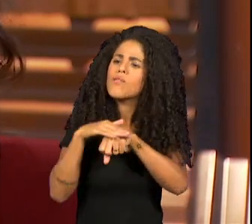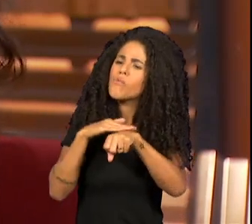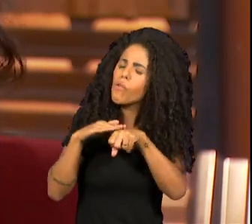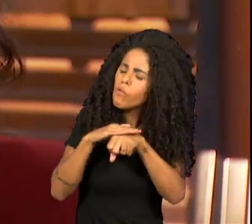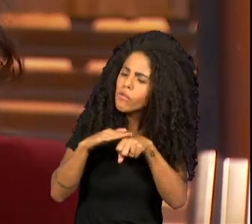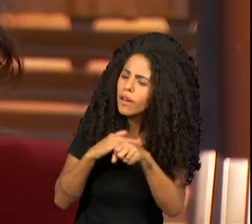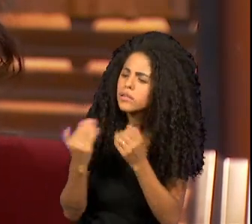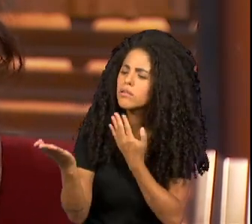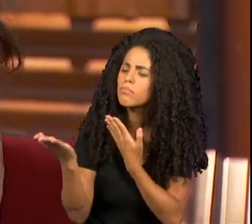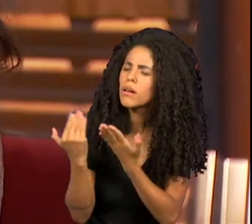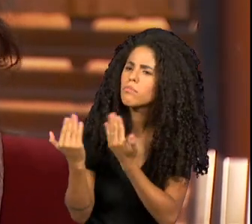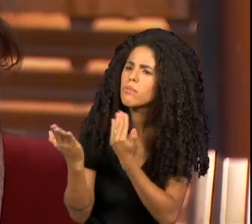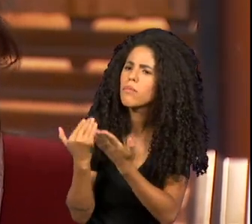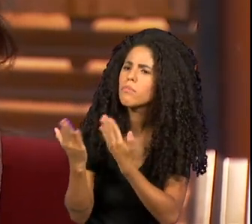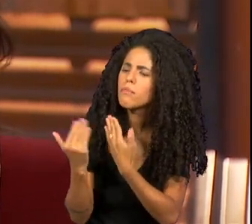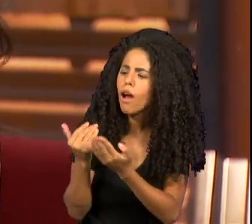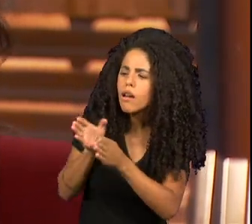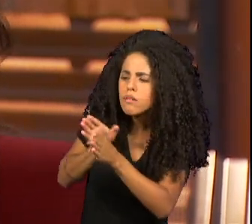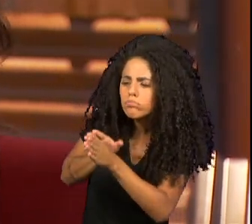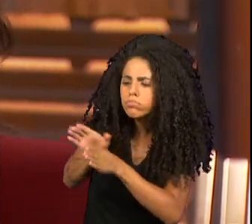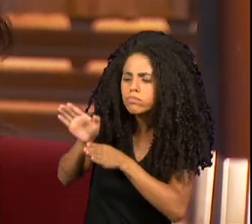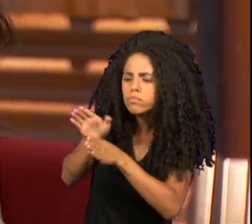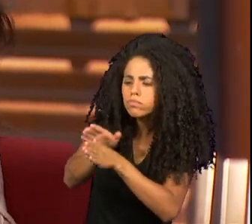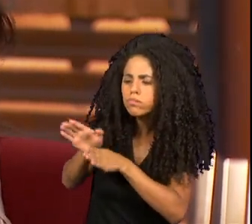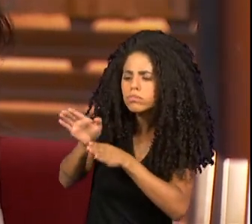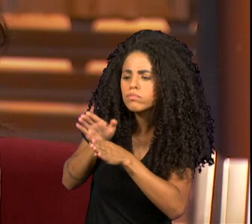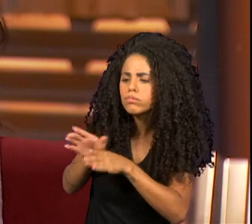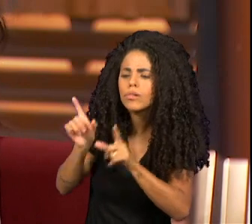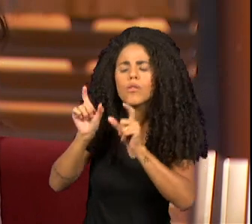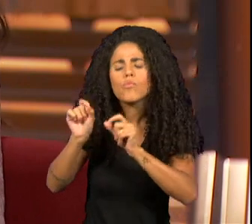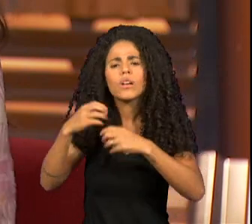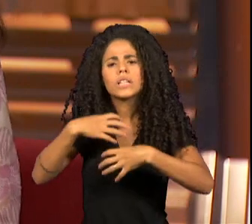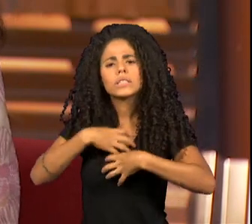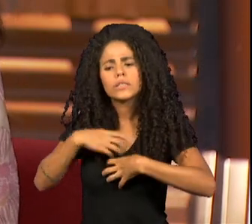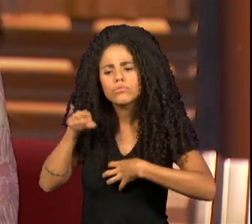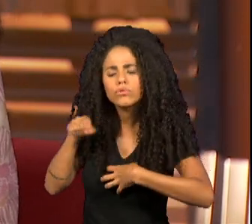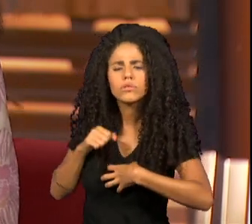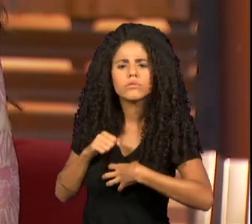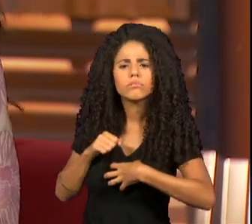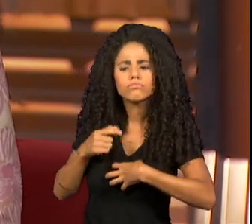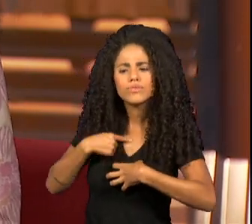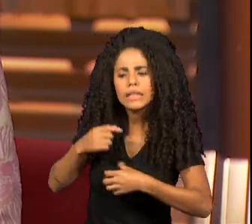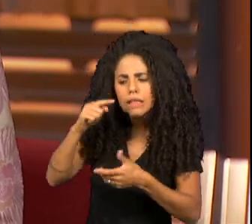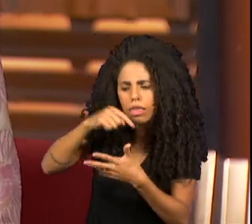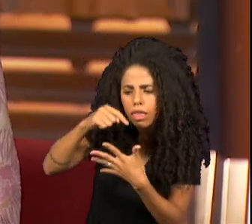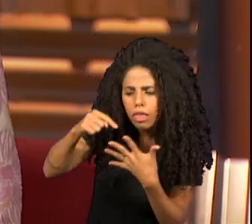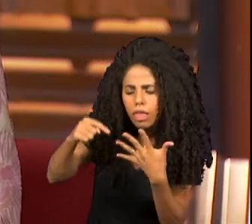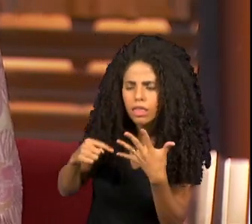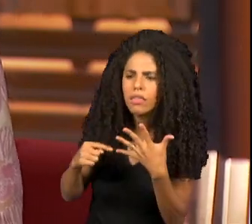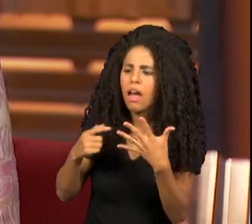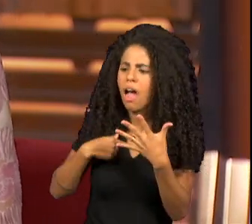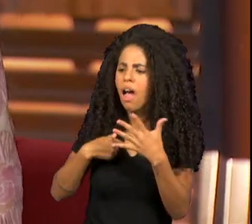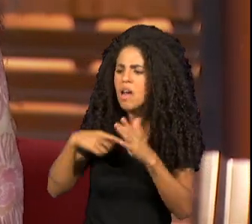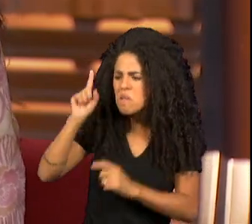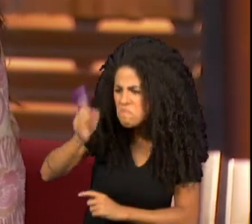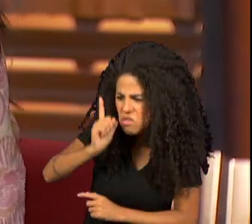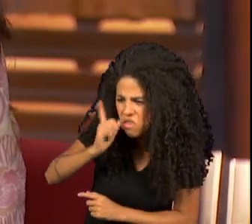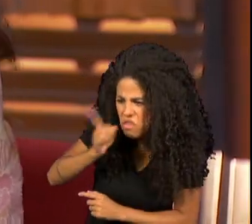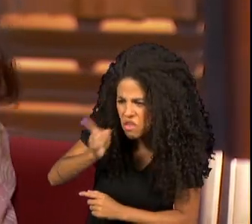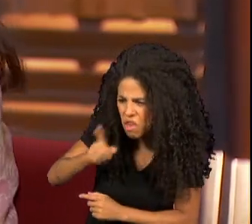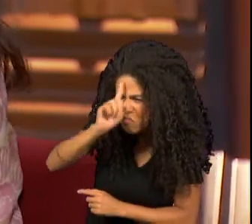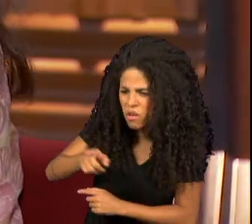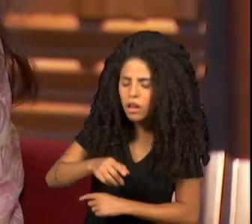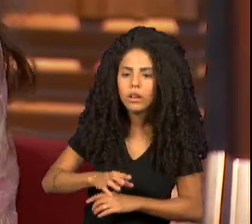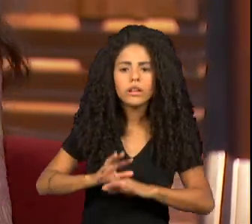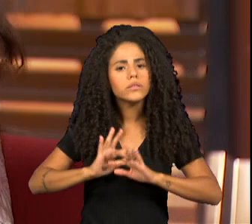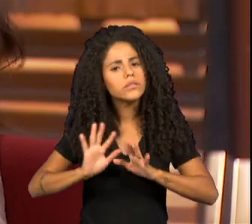procure entender também o que eles estão sentindo que eles estão passando a gente em vez de ficar só ditando regra pode chegar diz